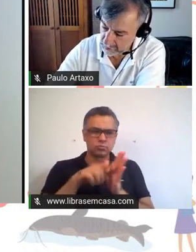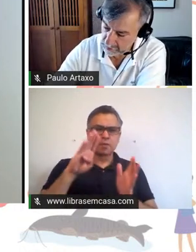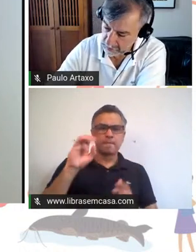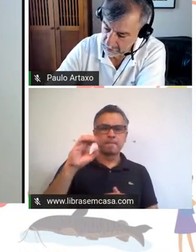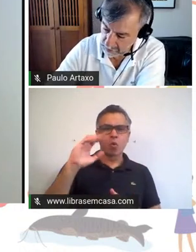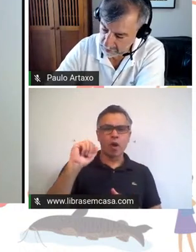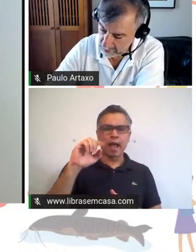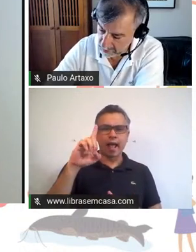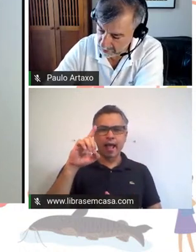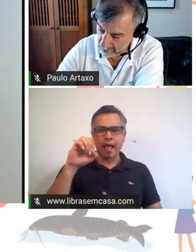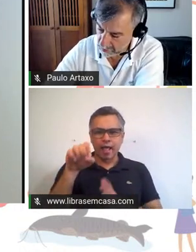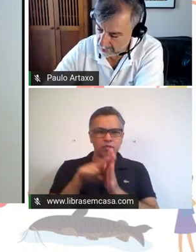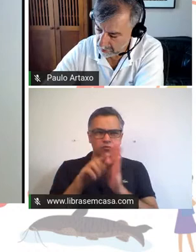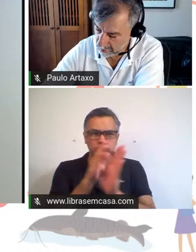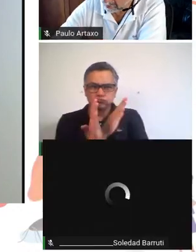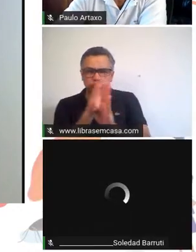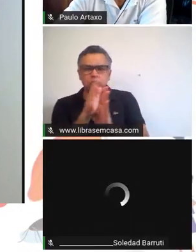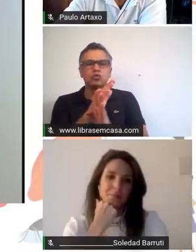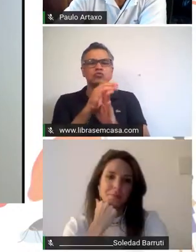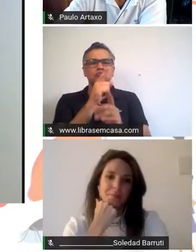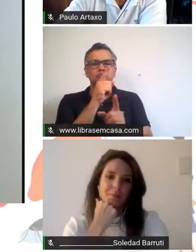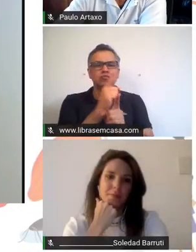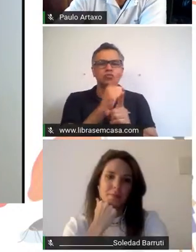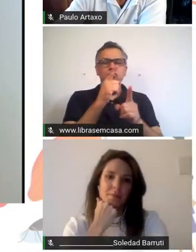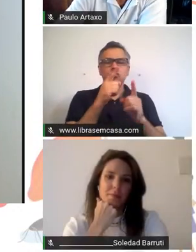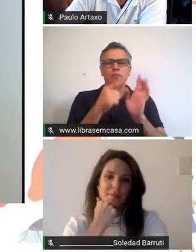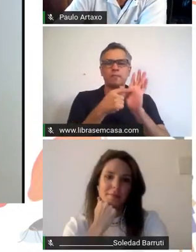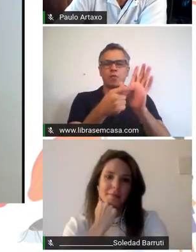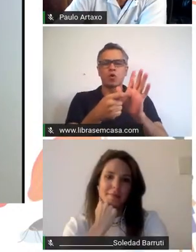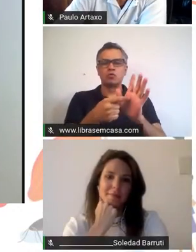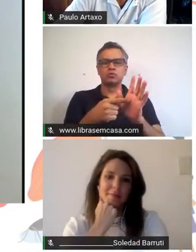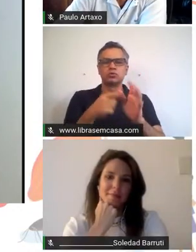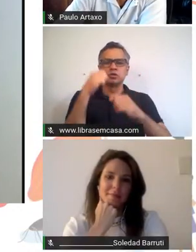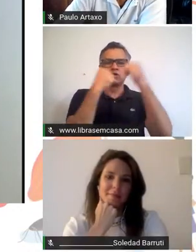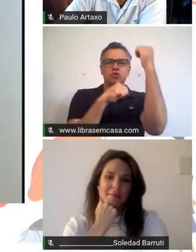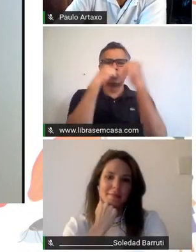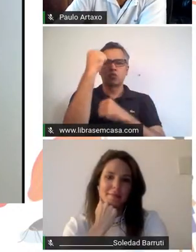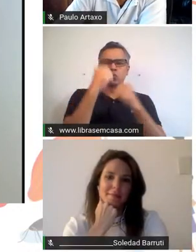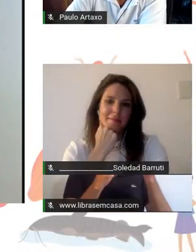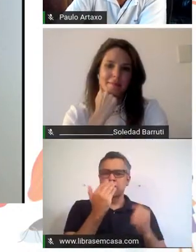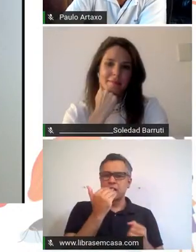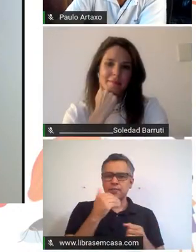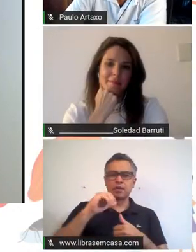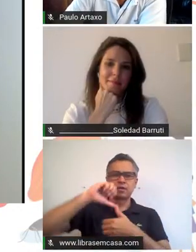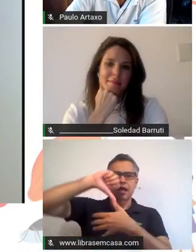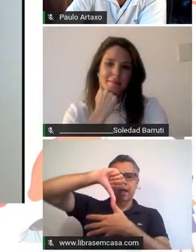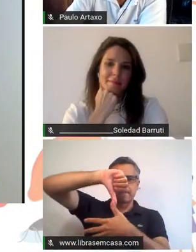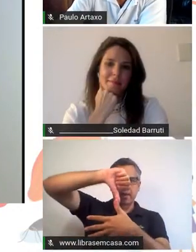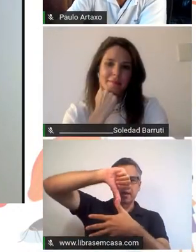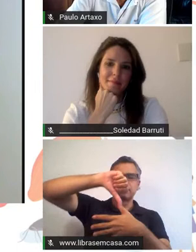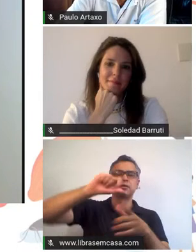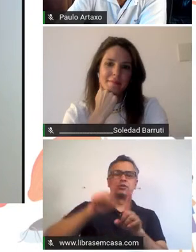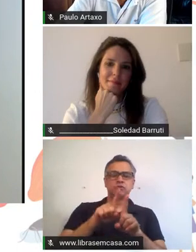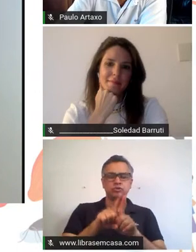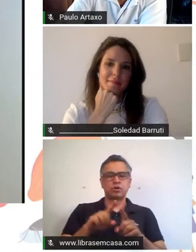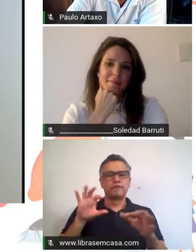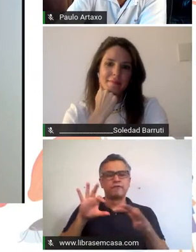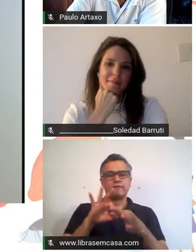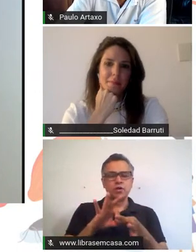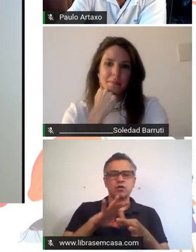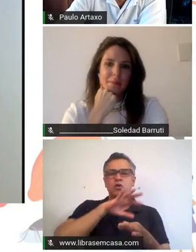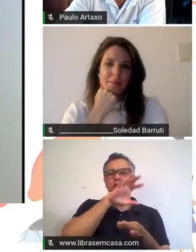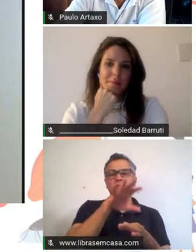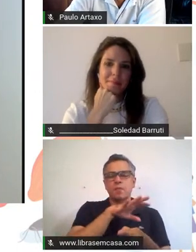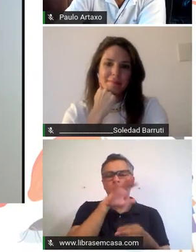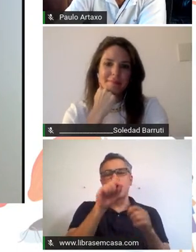as práticas e impactos da indústria alimentícia na América Latina e ressaltando os vínculos da criação industrial de animais para a produção de carne